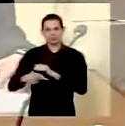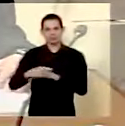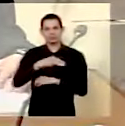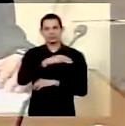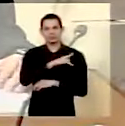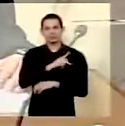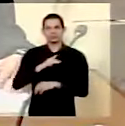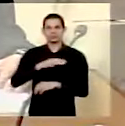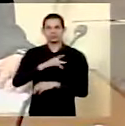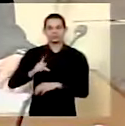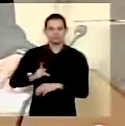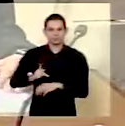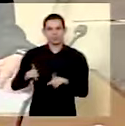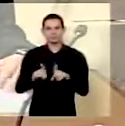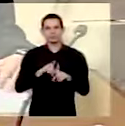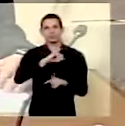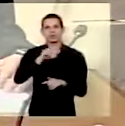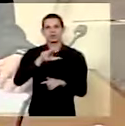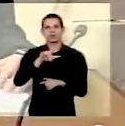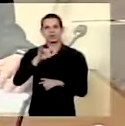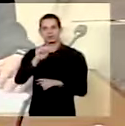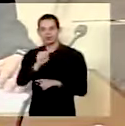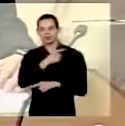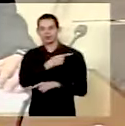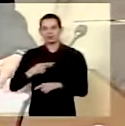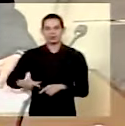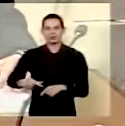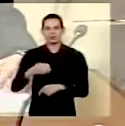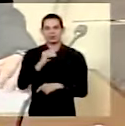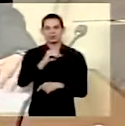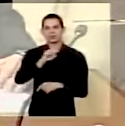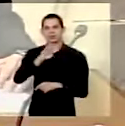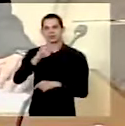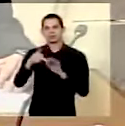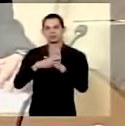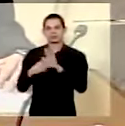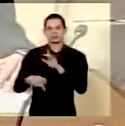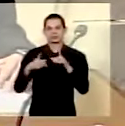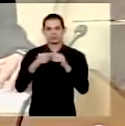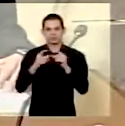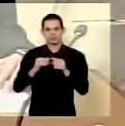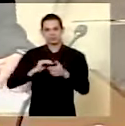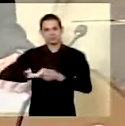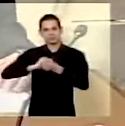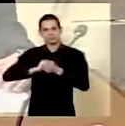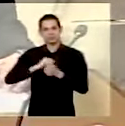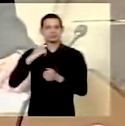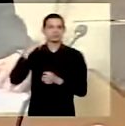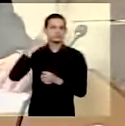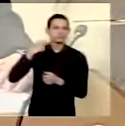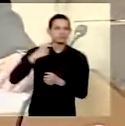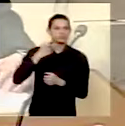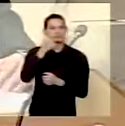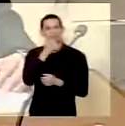o presidente Juliano Costa Couto, presidente da OAB do Distrito Federal, na pessoa de quem cumprimento todos os advogados e